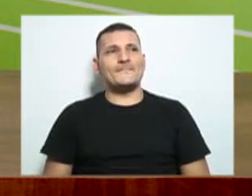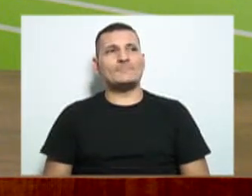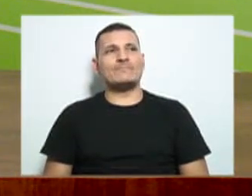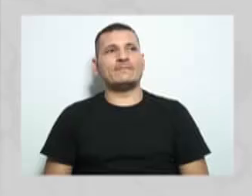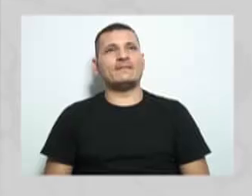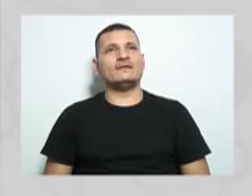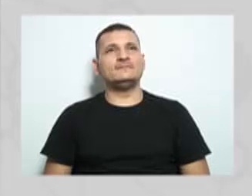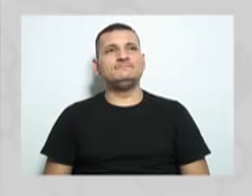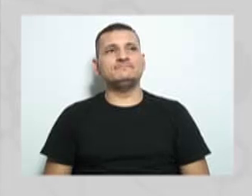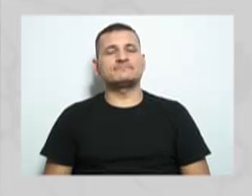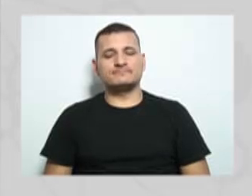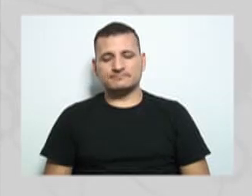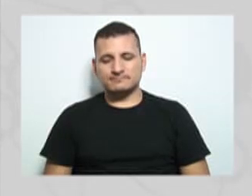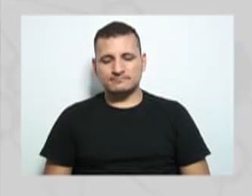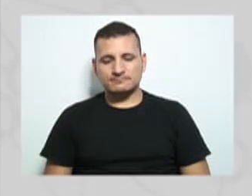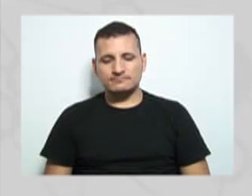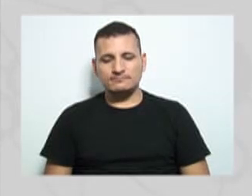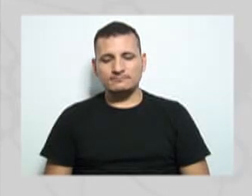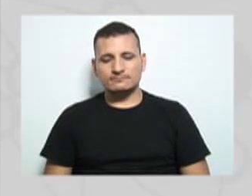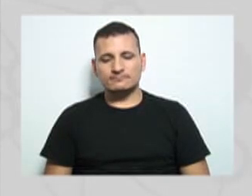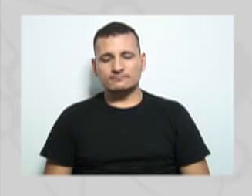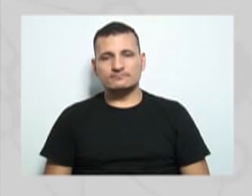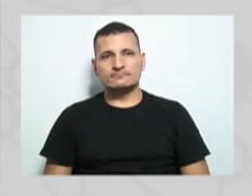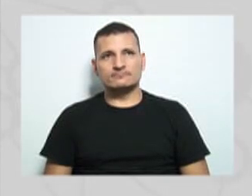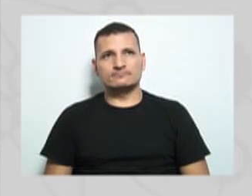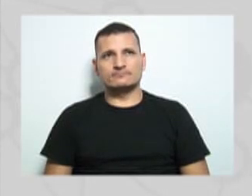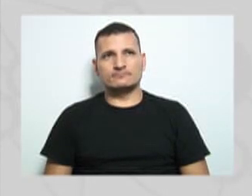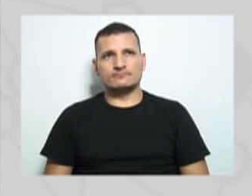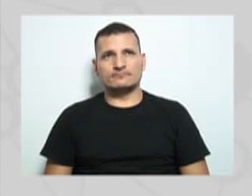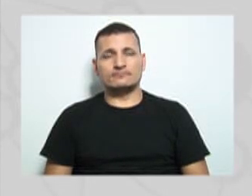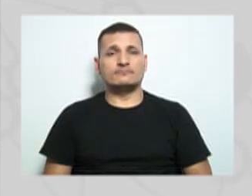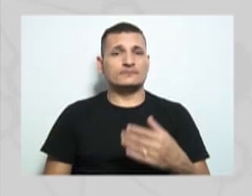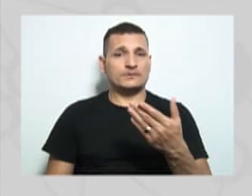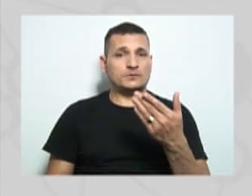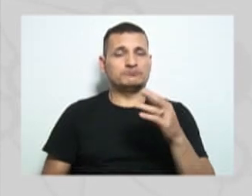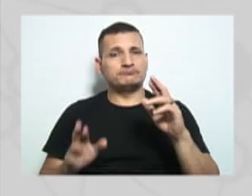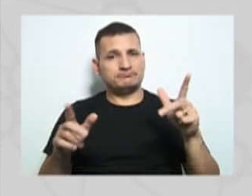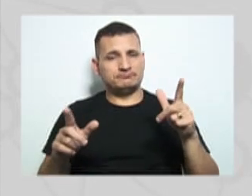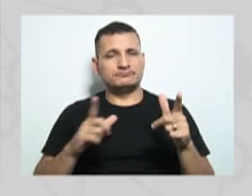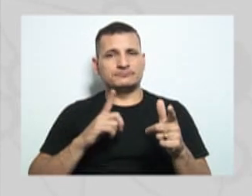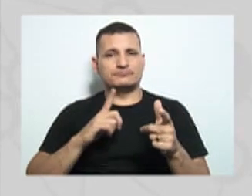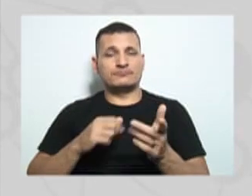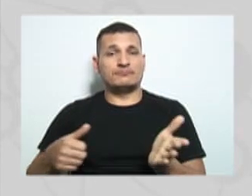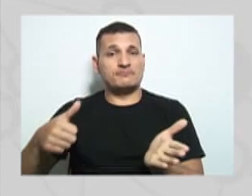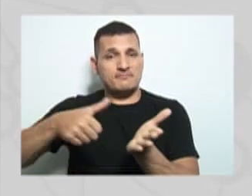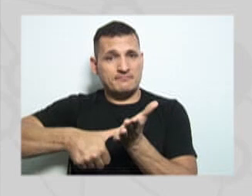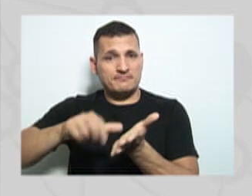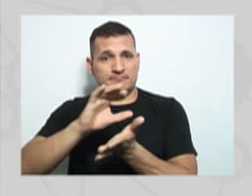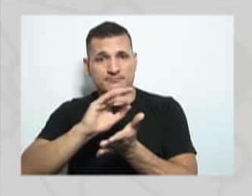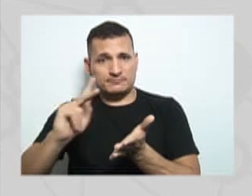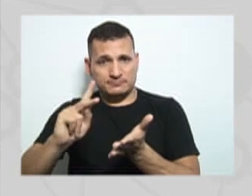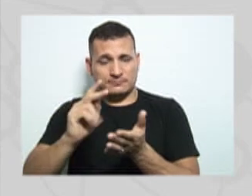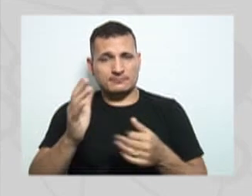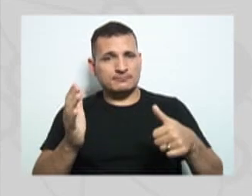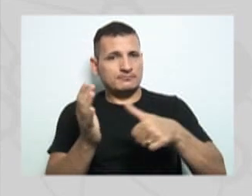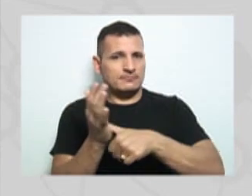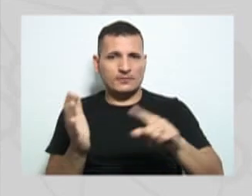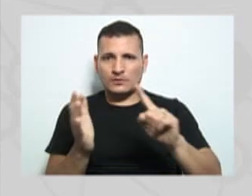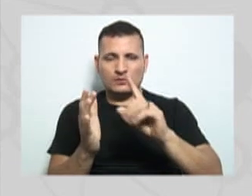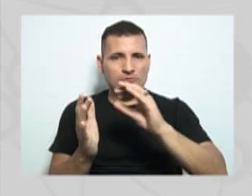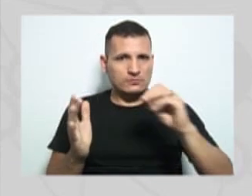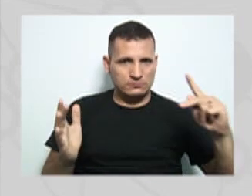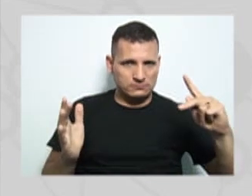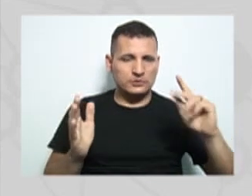Priscila. Obrigada, professora Fernanda. Existe essa diferença entre o ato cooperado e não cooperado que já foi dito na disciplina